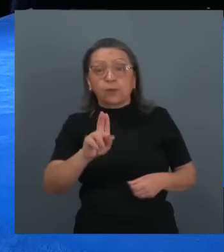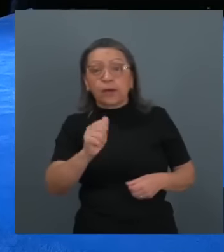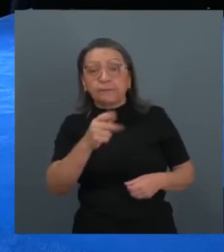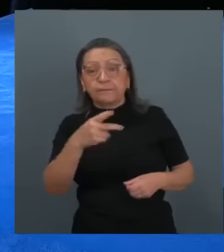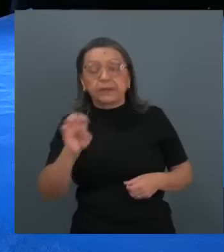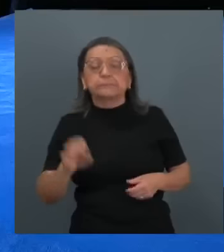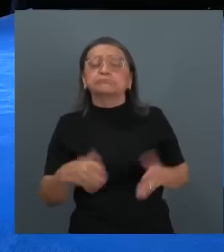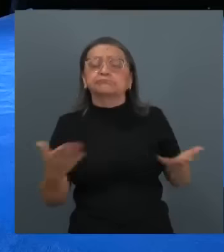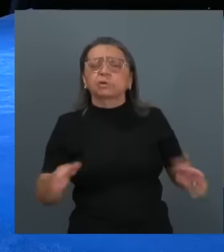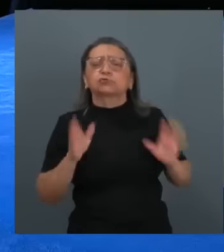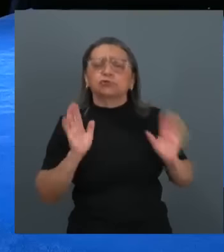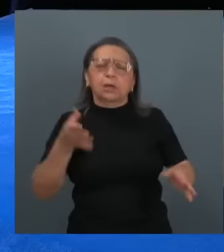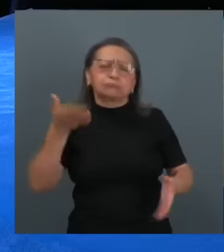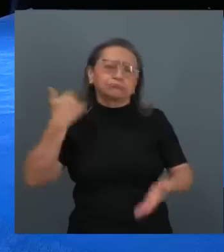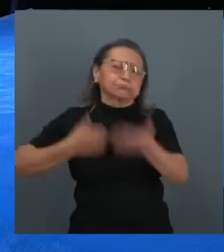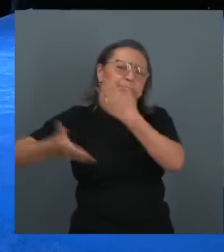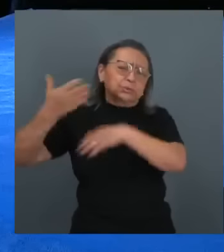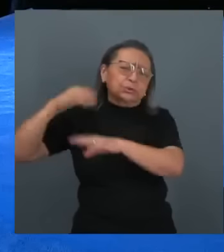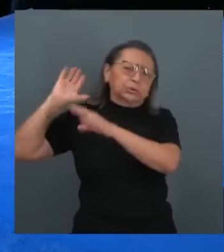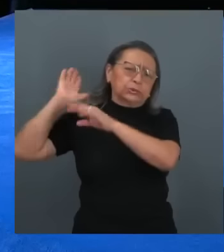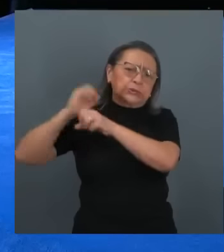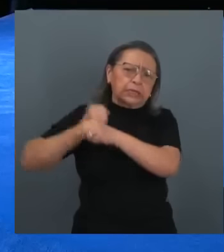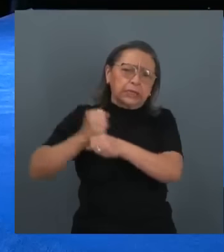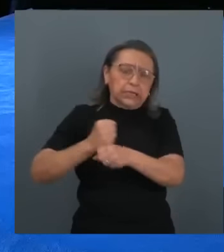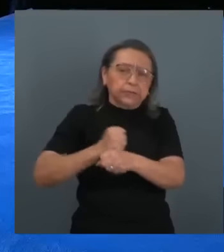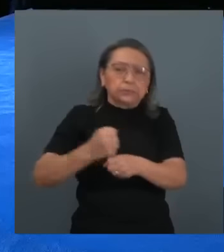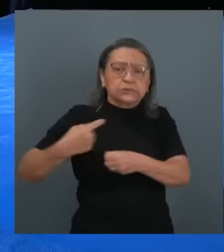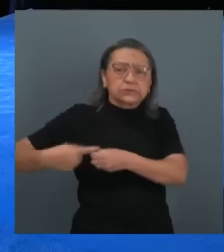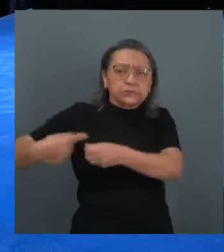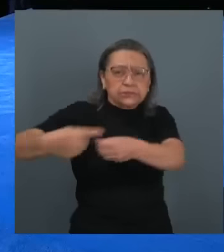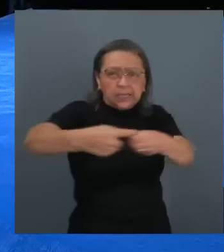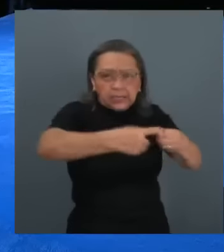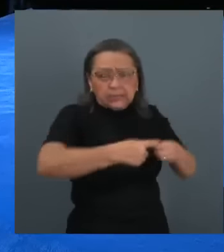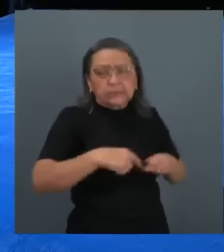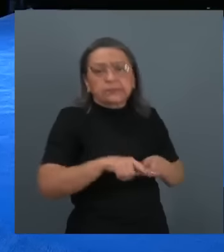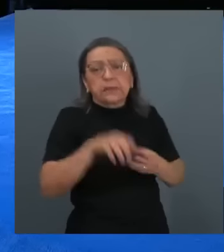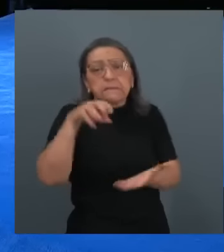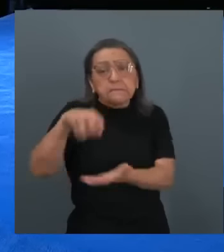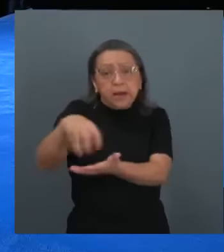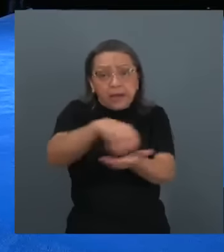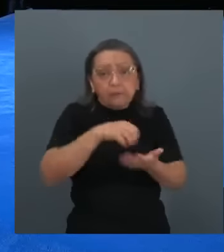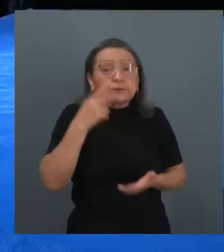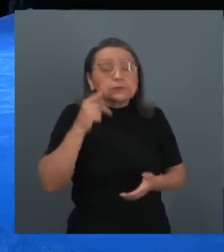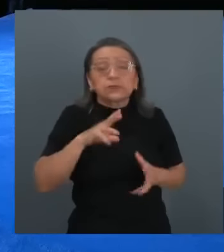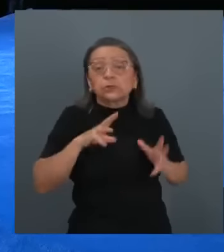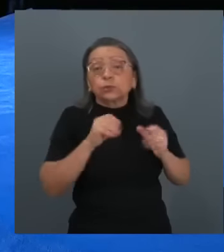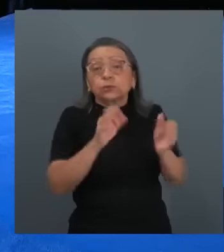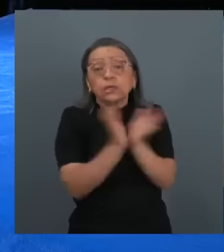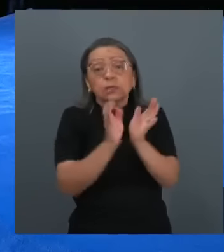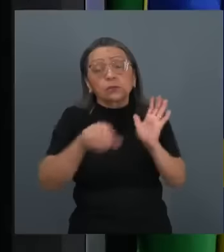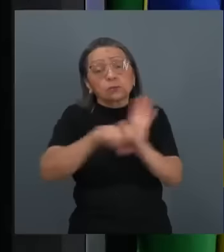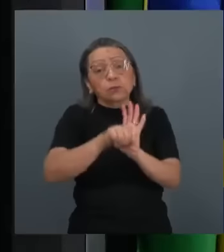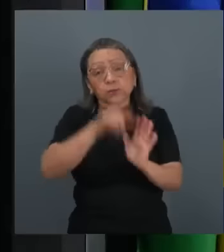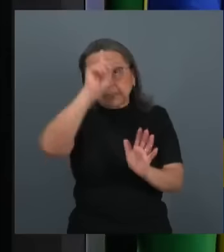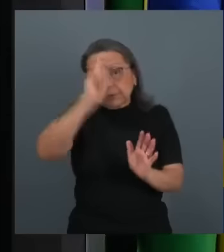Há muito tempo que cidades do interior e bairros inteiros de Fortaleza estão dominados por facções.